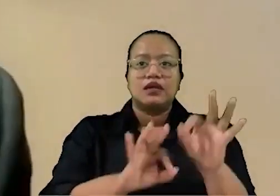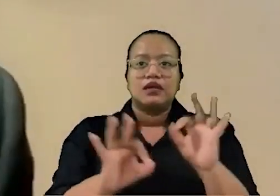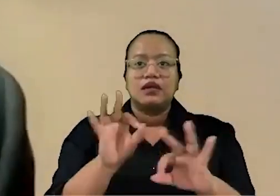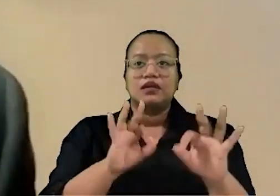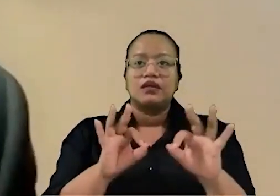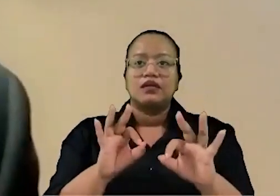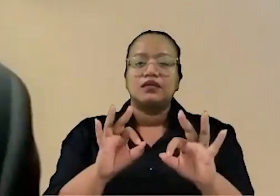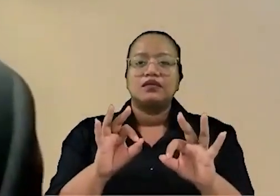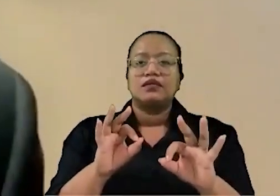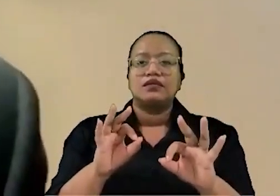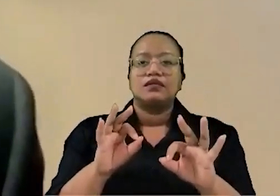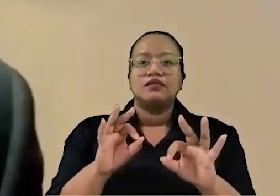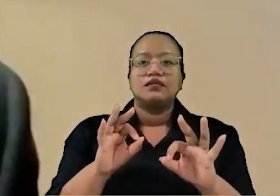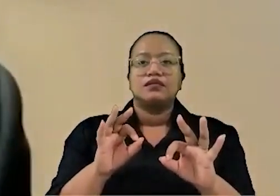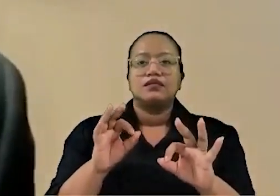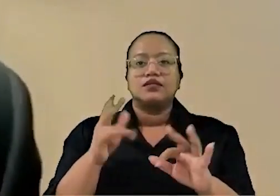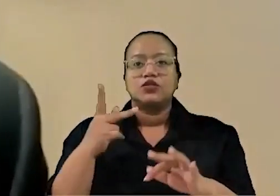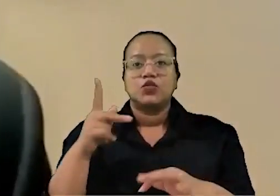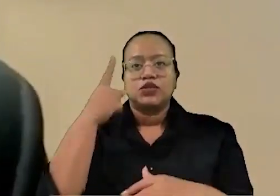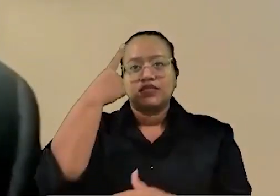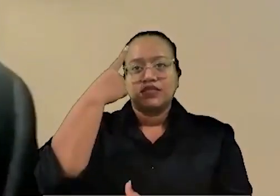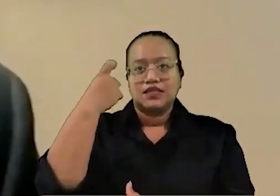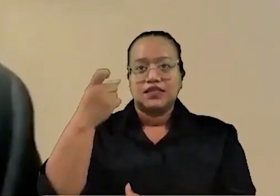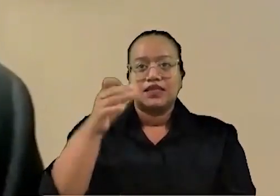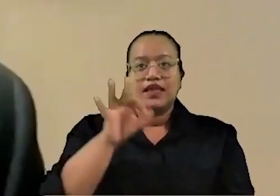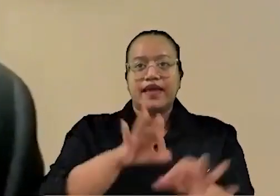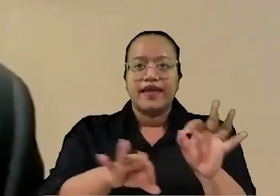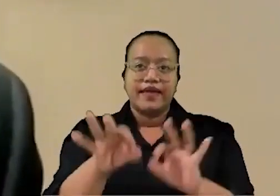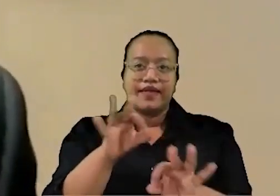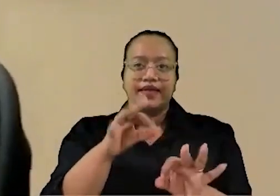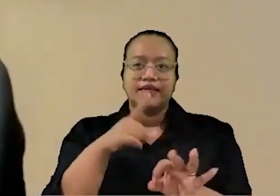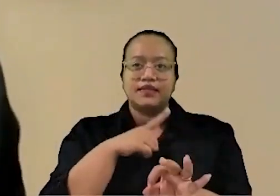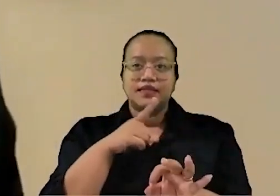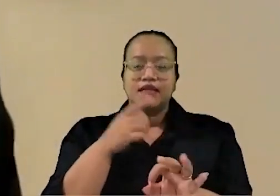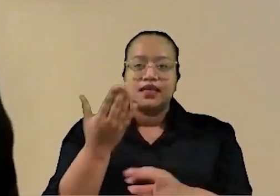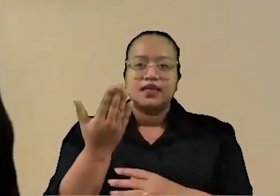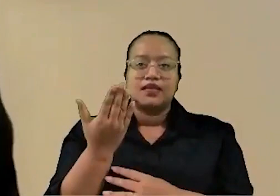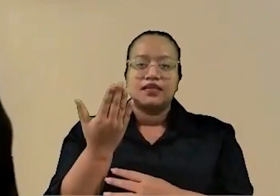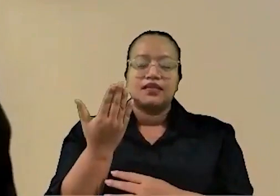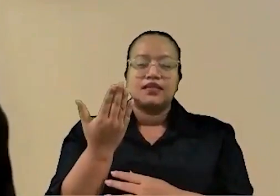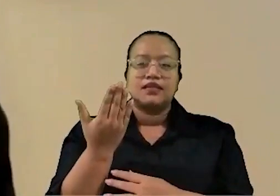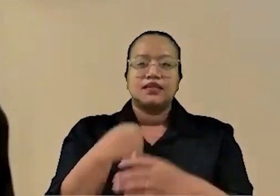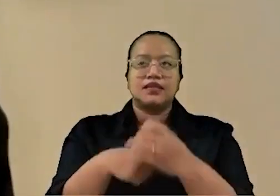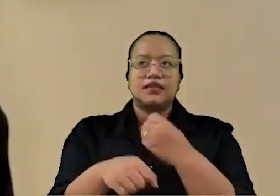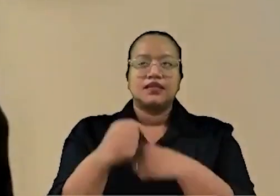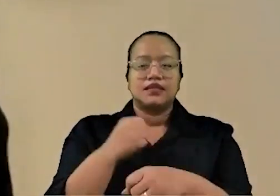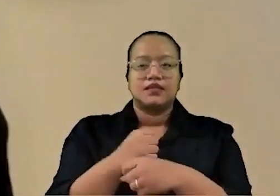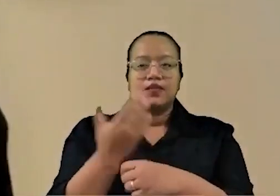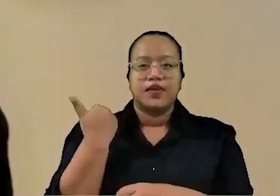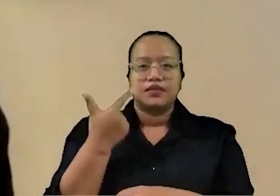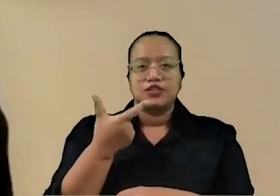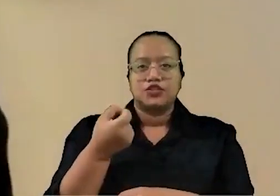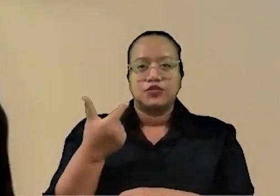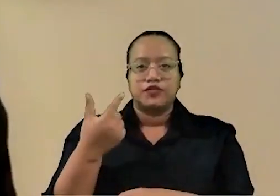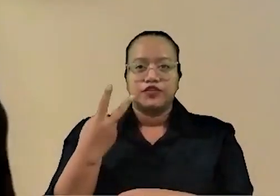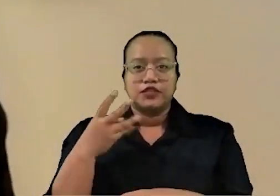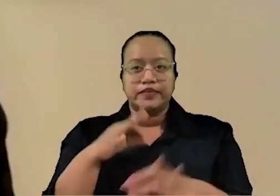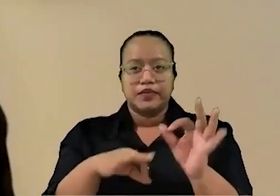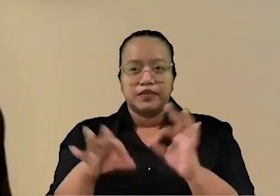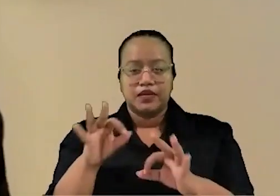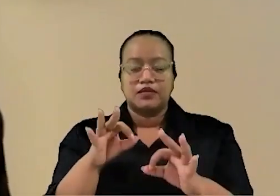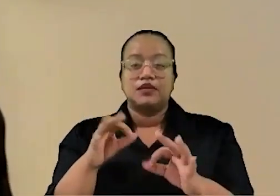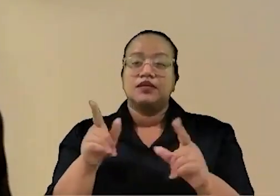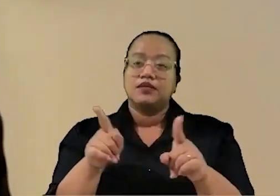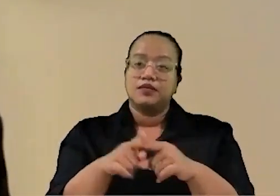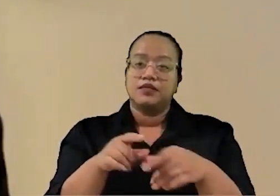pelas suas ideias que foram tidas lá no finalzinho do ano passado. Cumprimento também o desembargador Carlos Brandão, vou